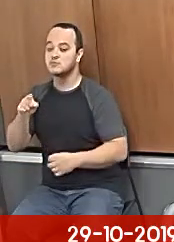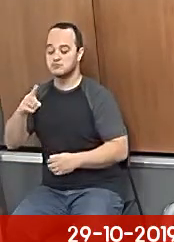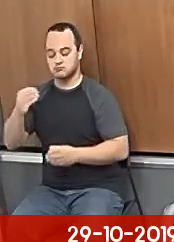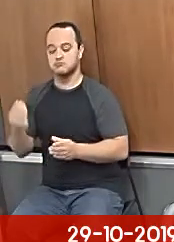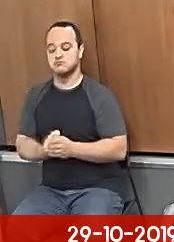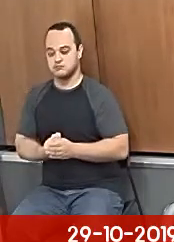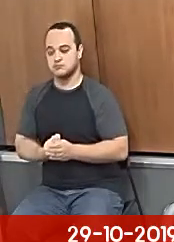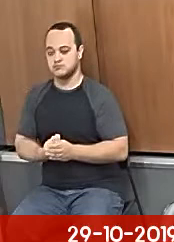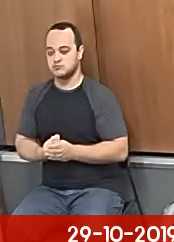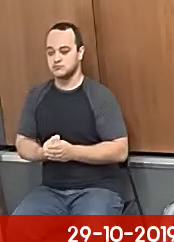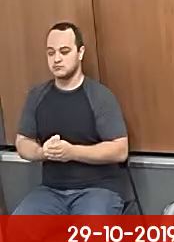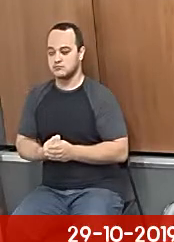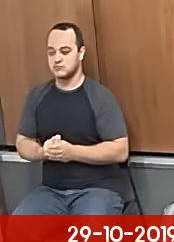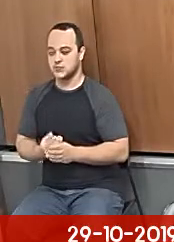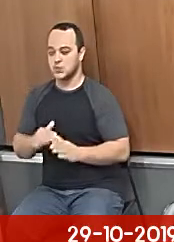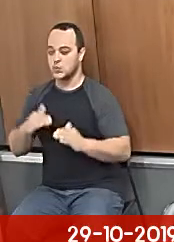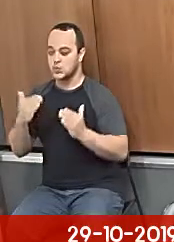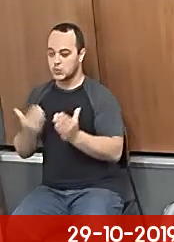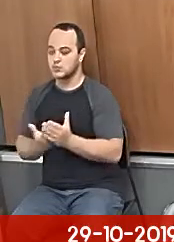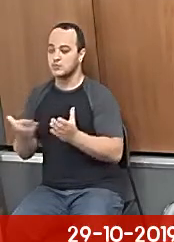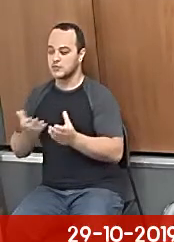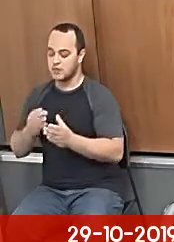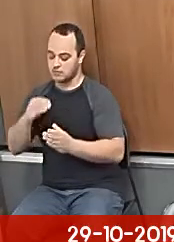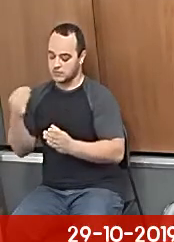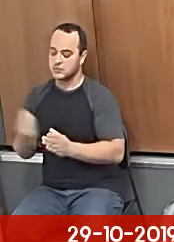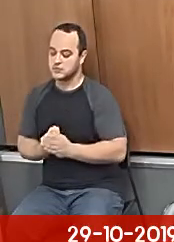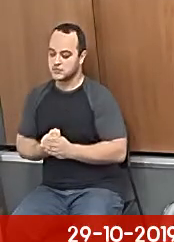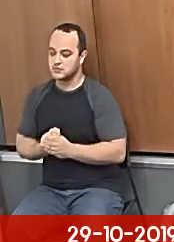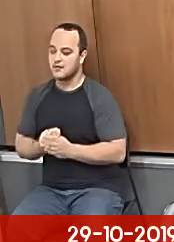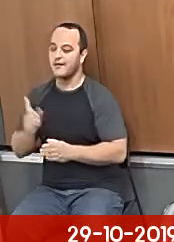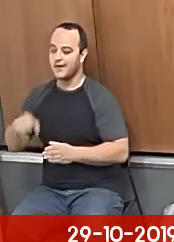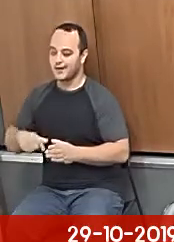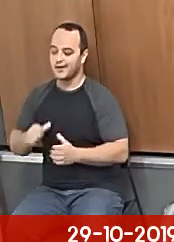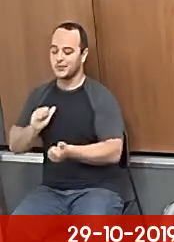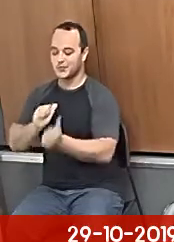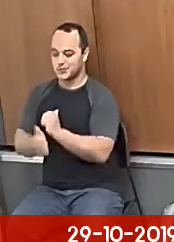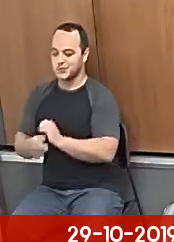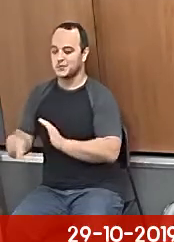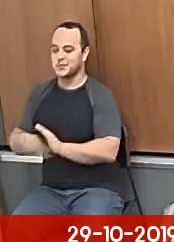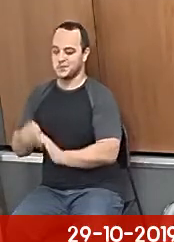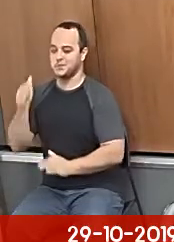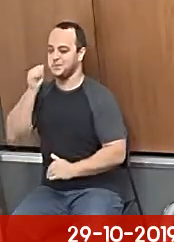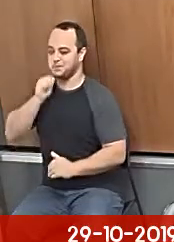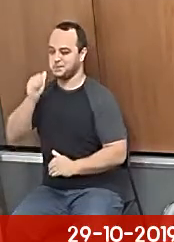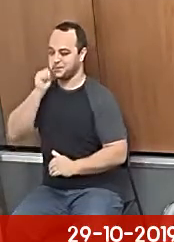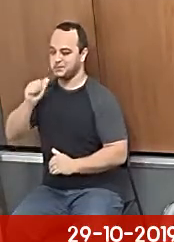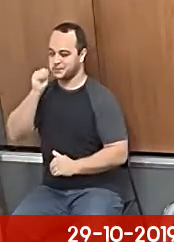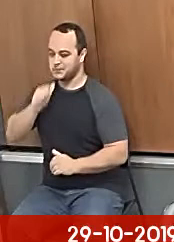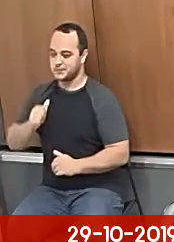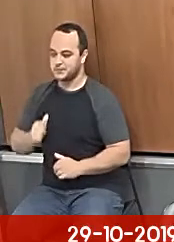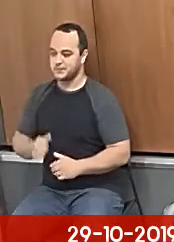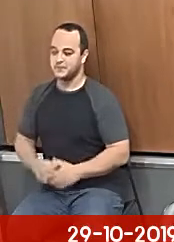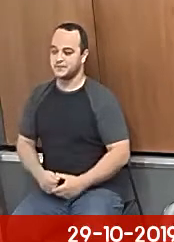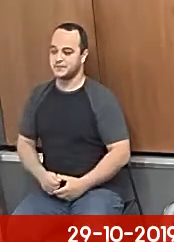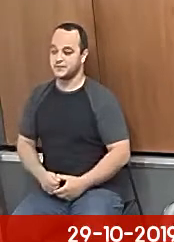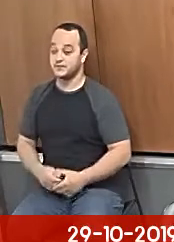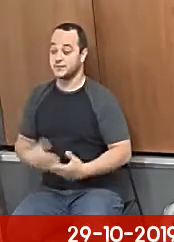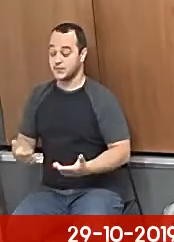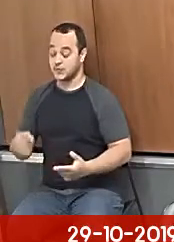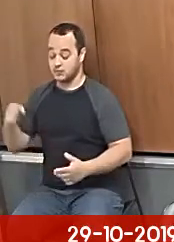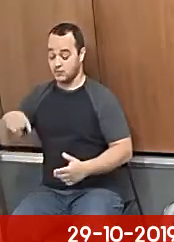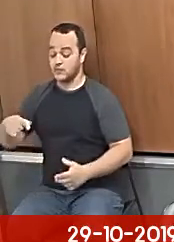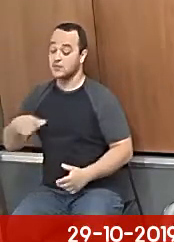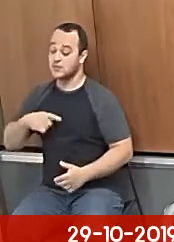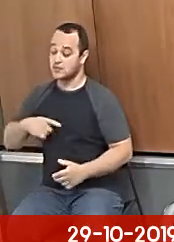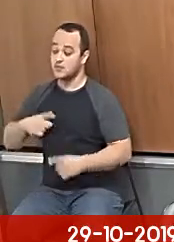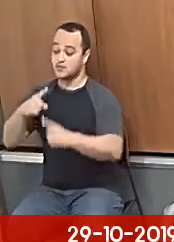inclusão do desporto feminino, da prática de desporto feminino. Nós vamos promover o campeonato